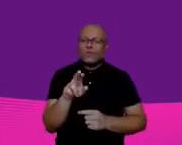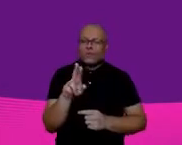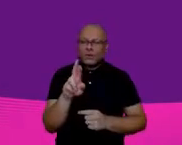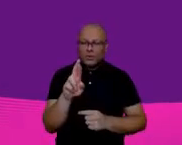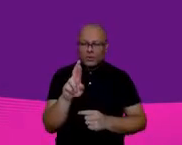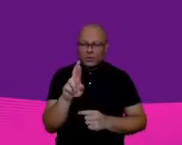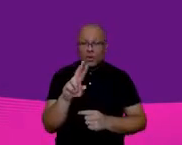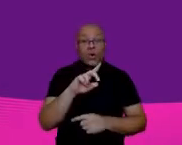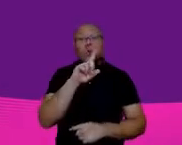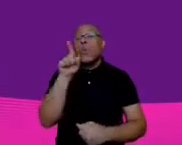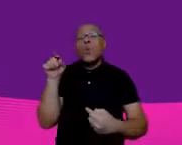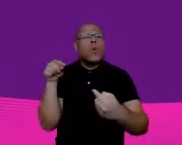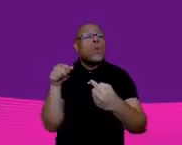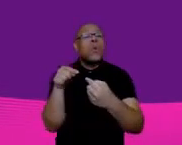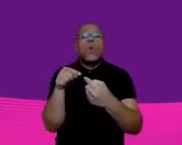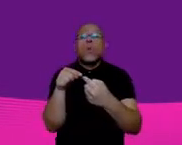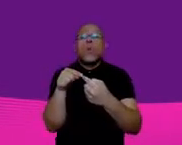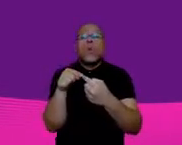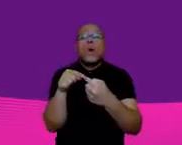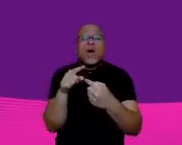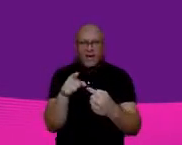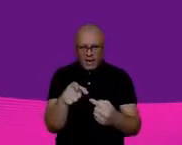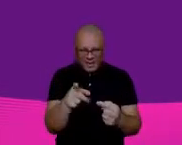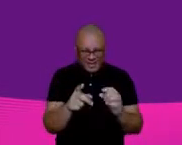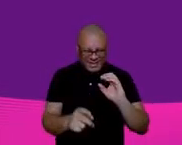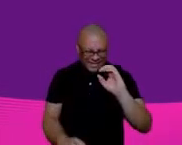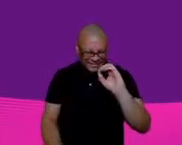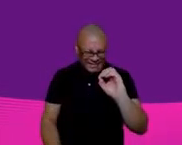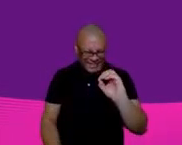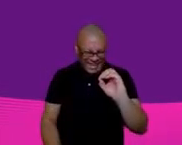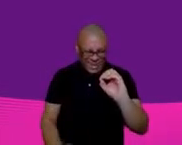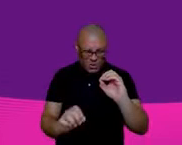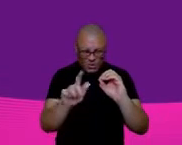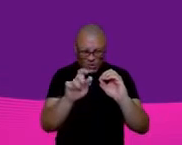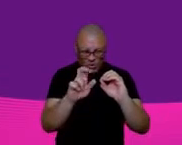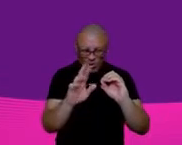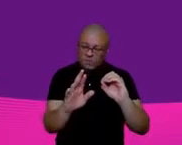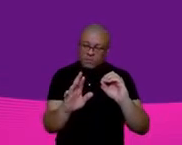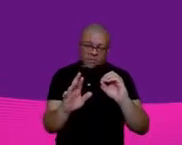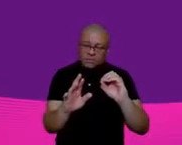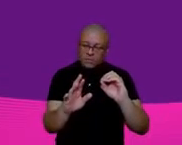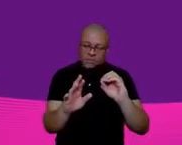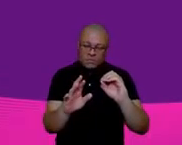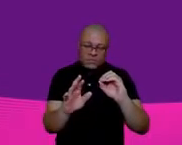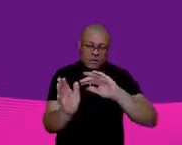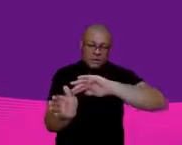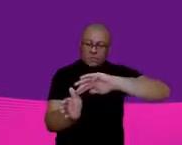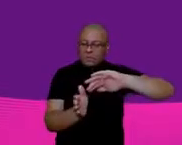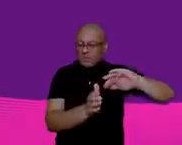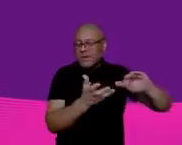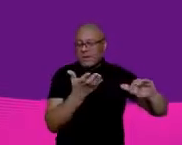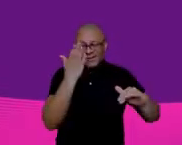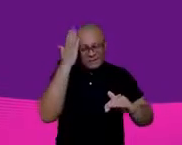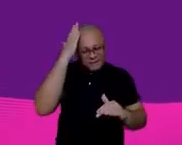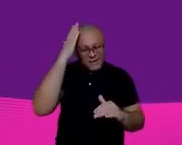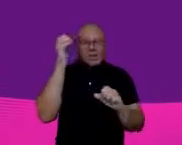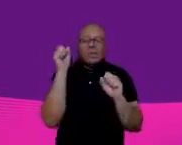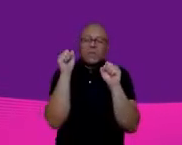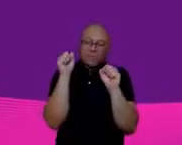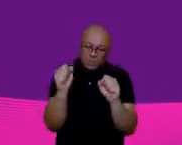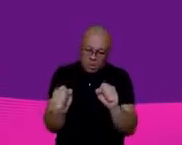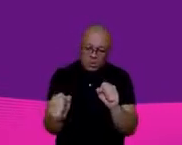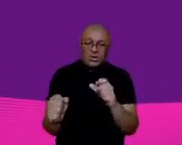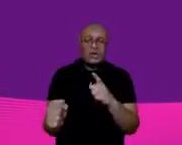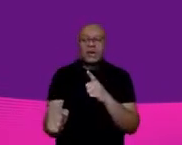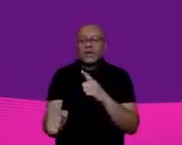objetivo não é estar em zero grau mecânico mais, não. Nós sabemos que podemos estar bem alinhados